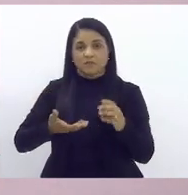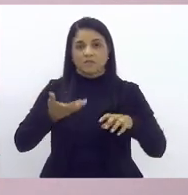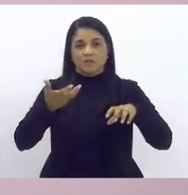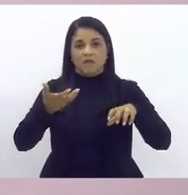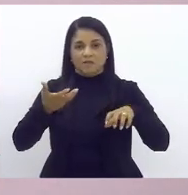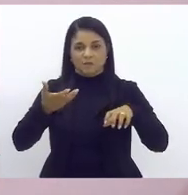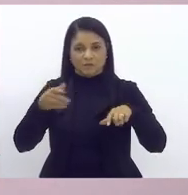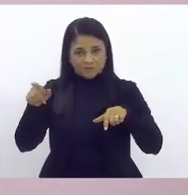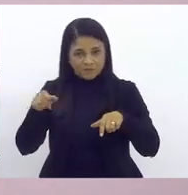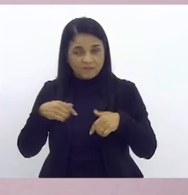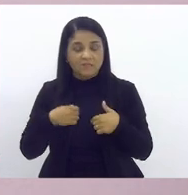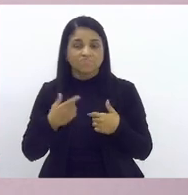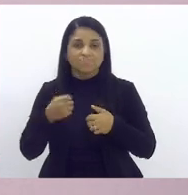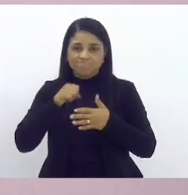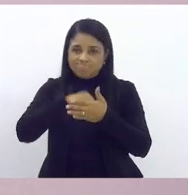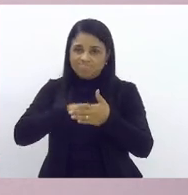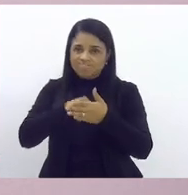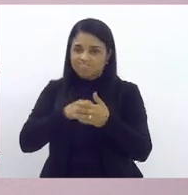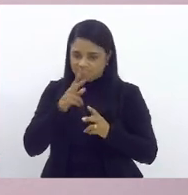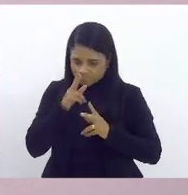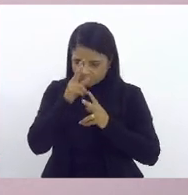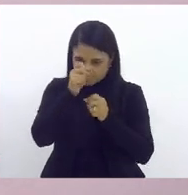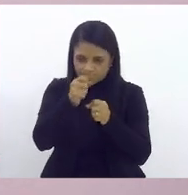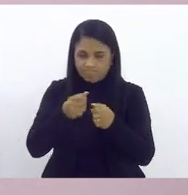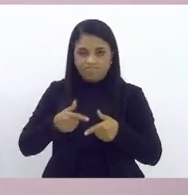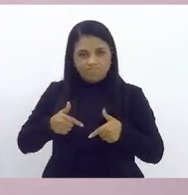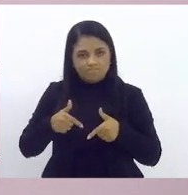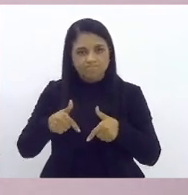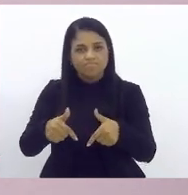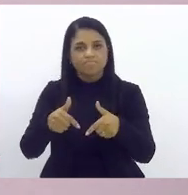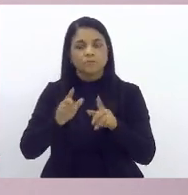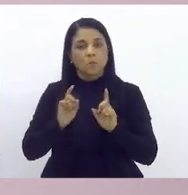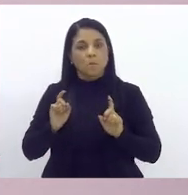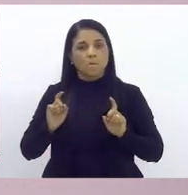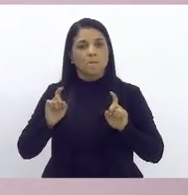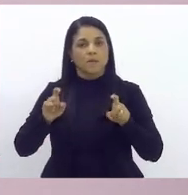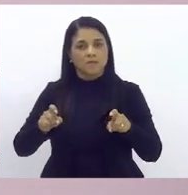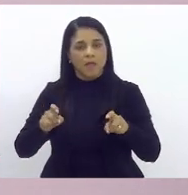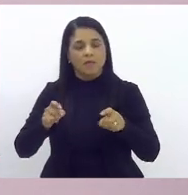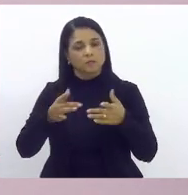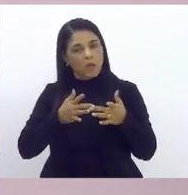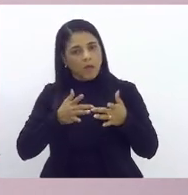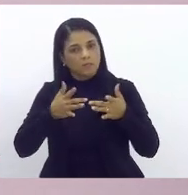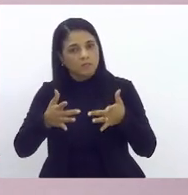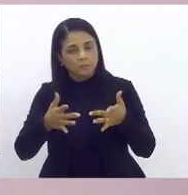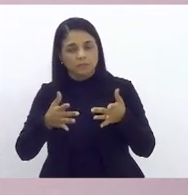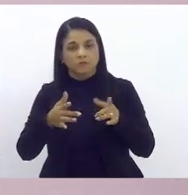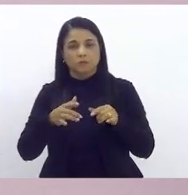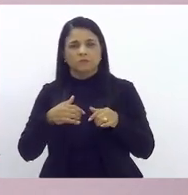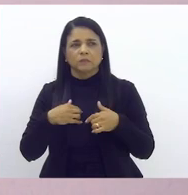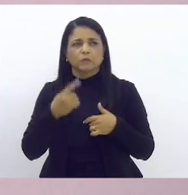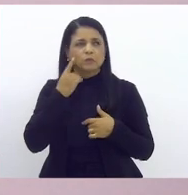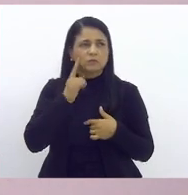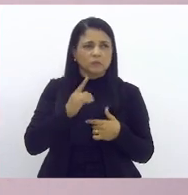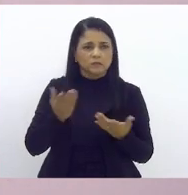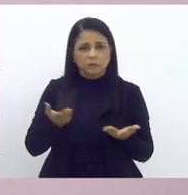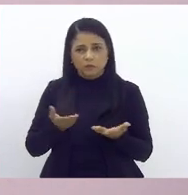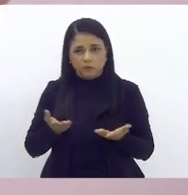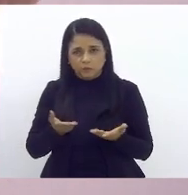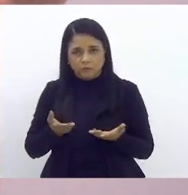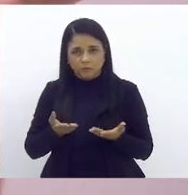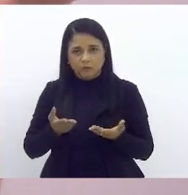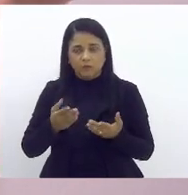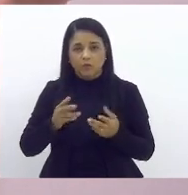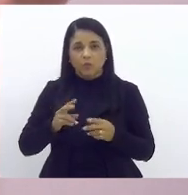nossa luta, dizer que a gente segue em frente, colocar o nosso mandato à disposição. Eu não sei se a gente tem condições aqui de